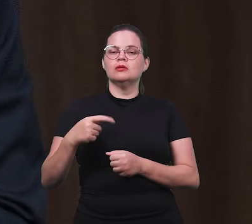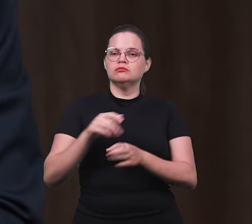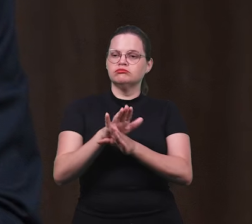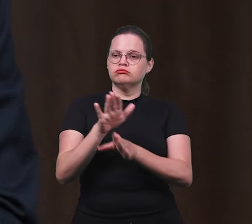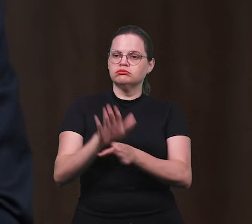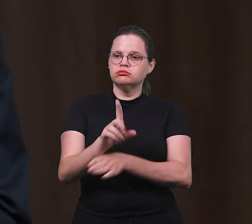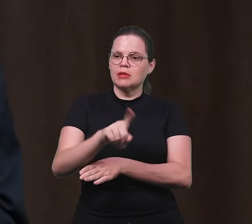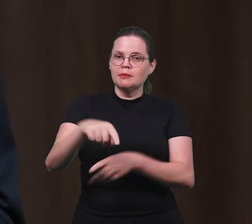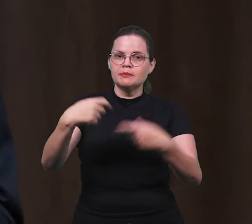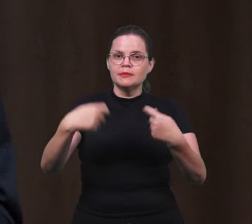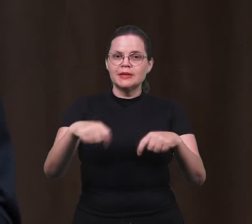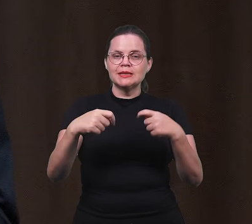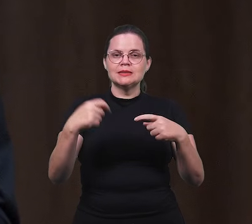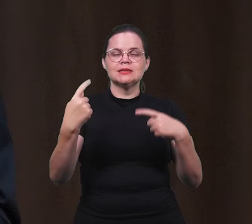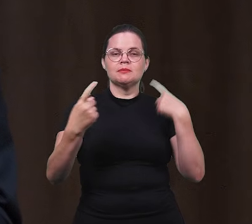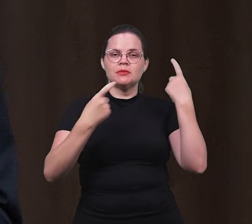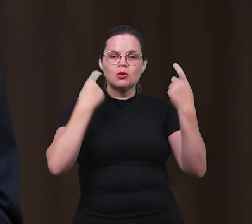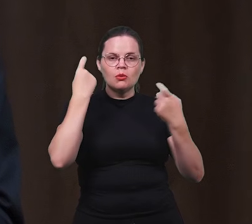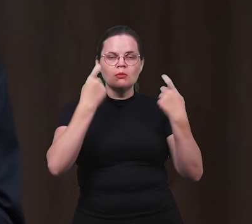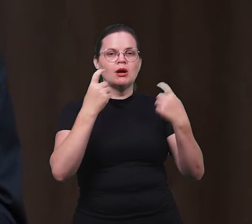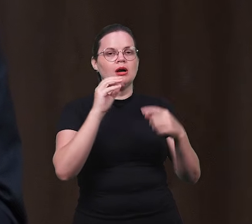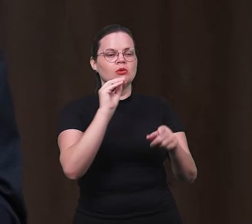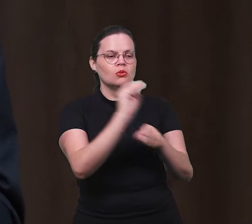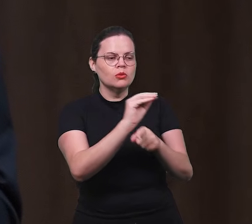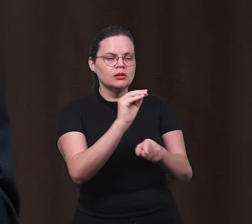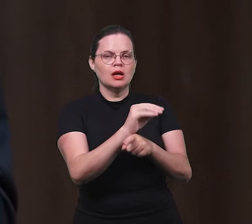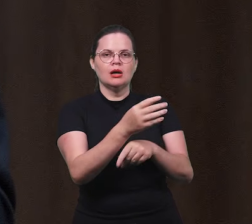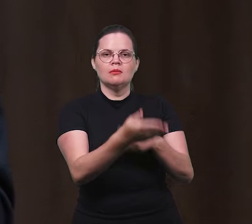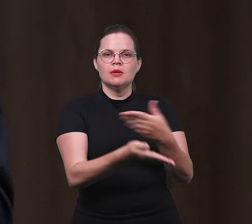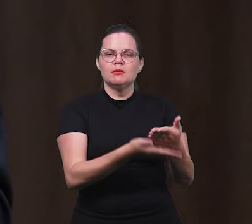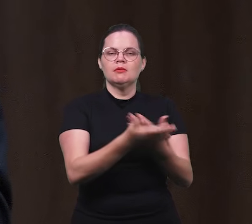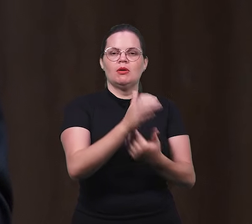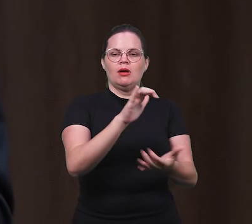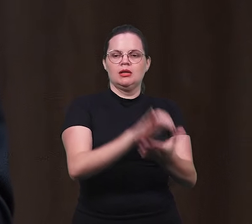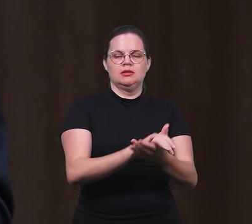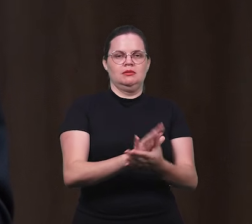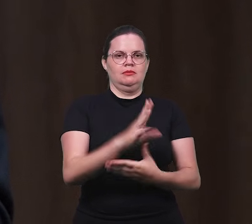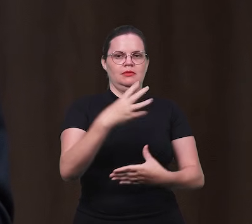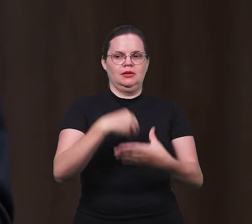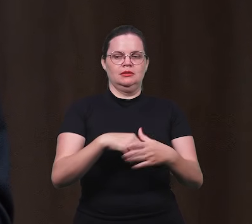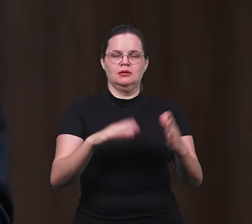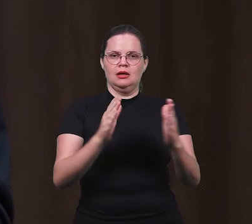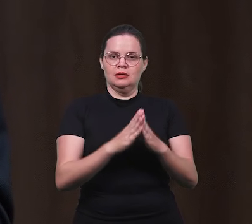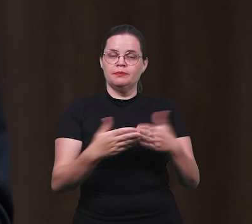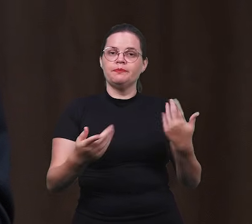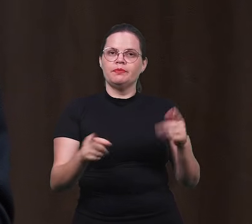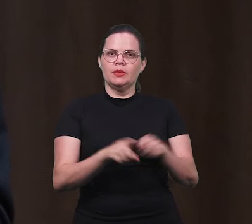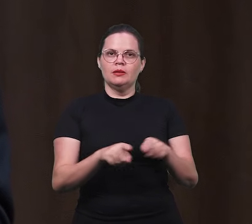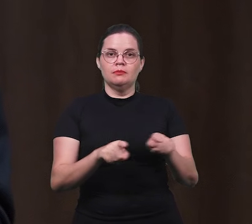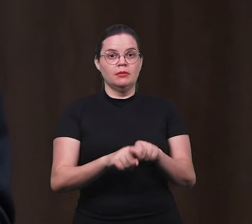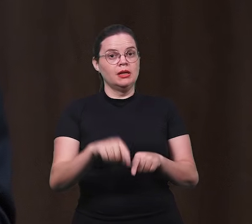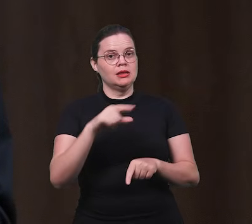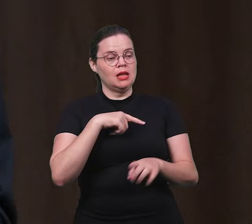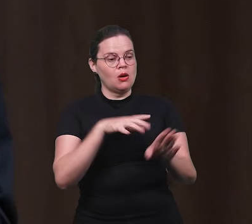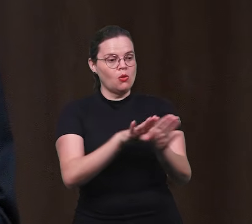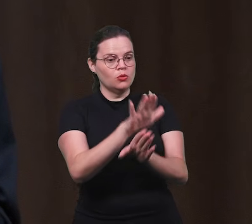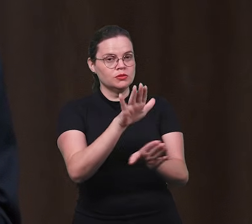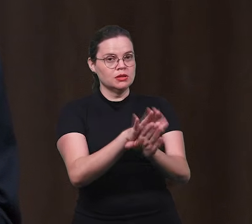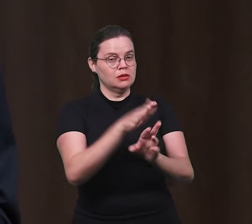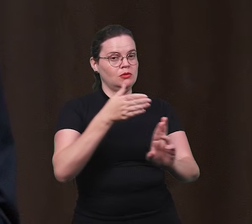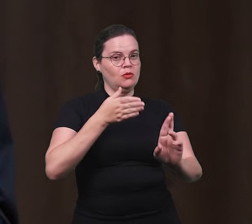desse cuidado, do acompanhamento pastoral nas suas igrejas, do